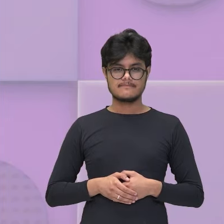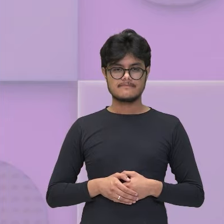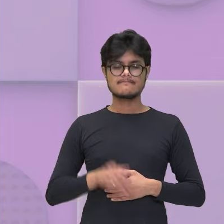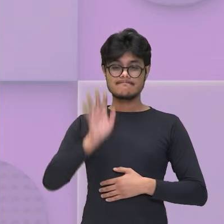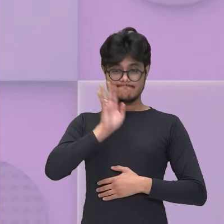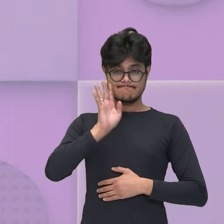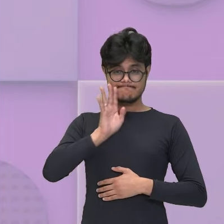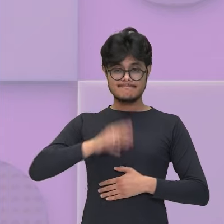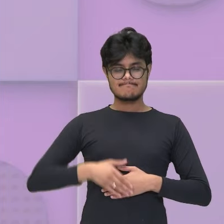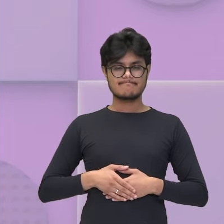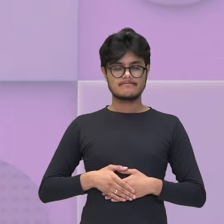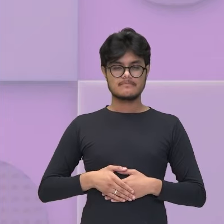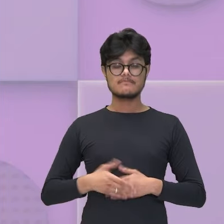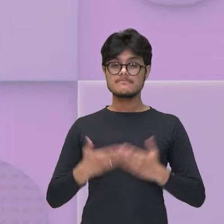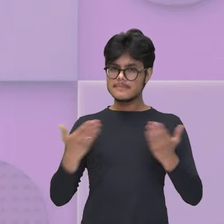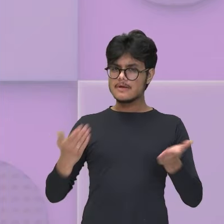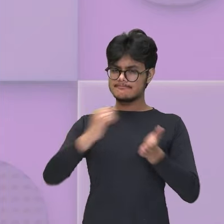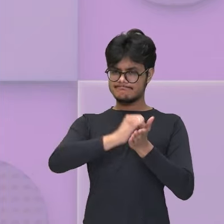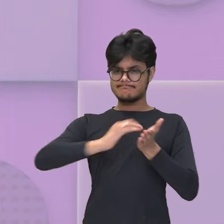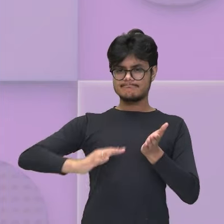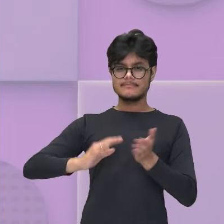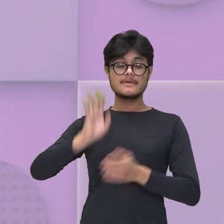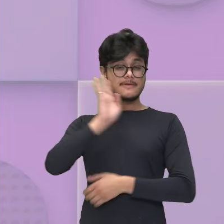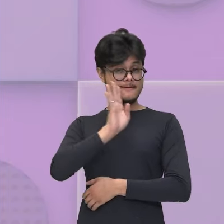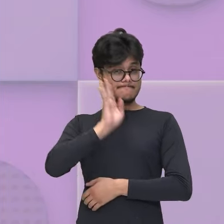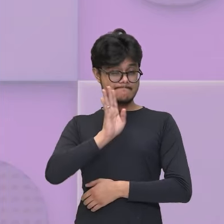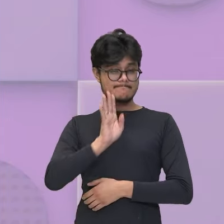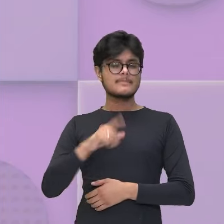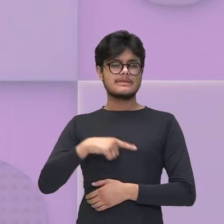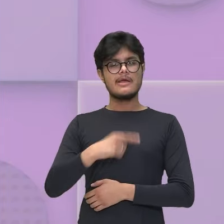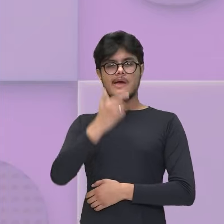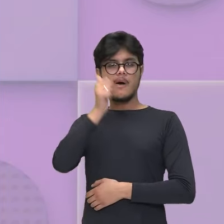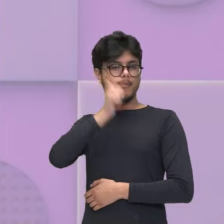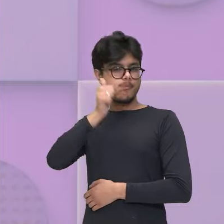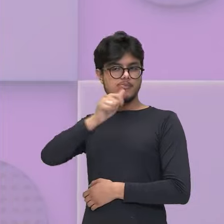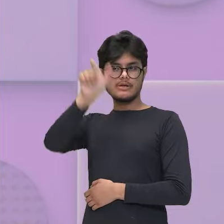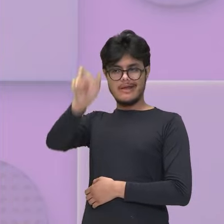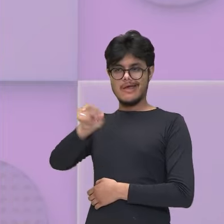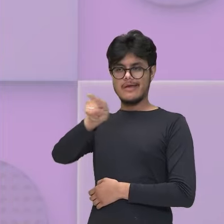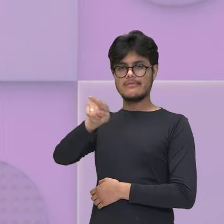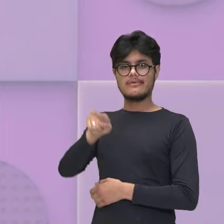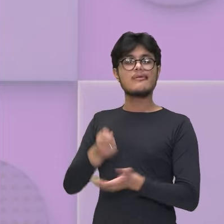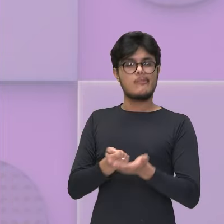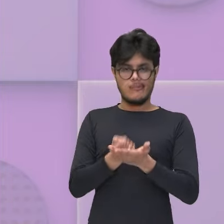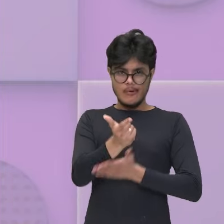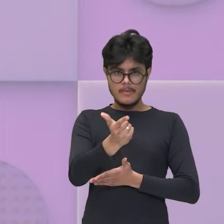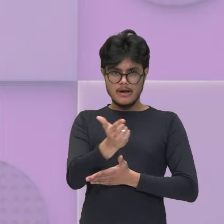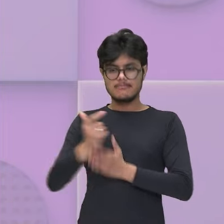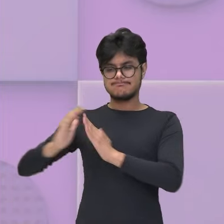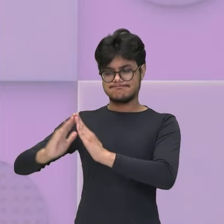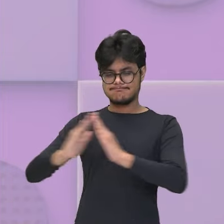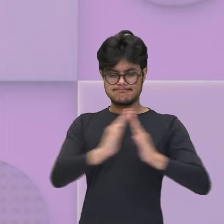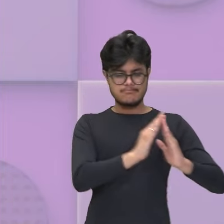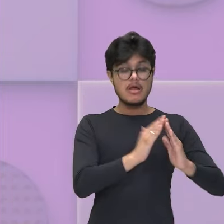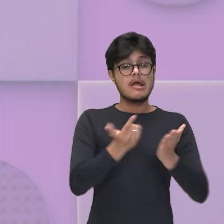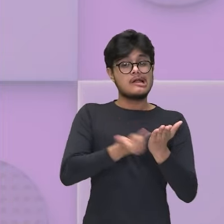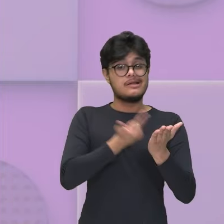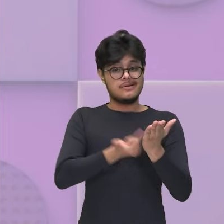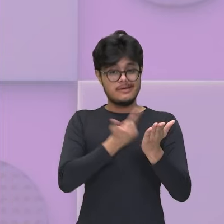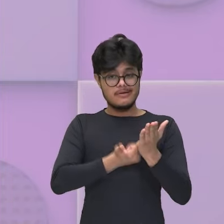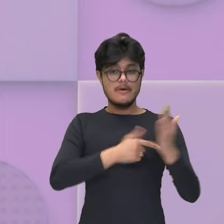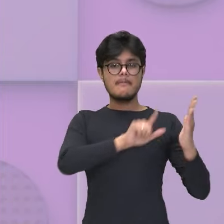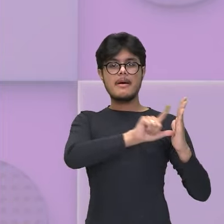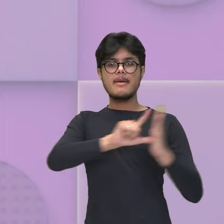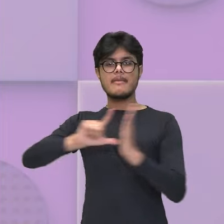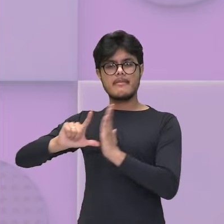Muito bem, então nós temos aí uma situação onde uma pessoa vai a uma livraria comprar livros, né?